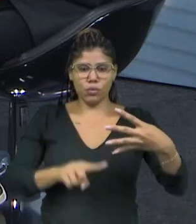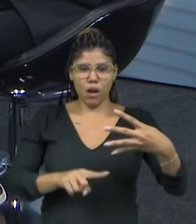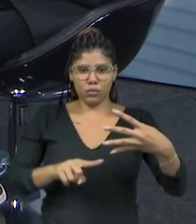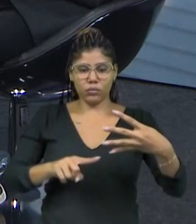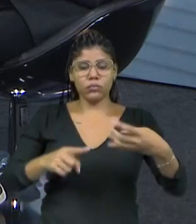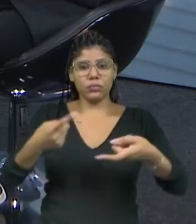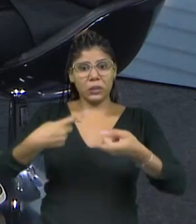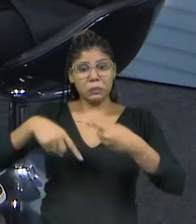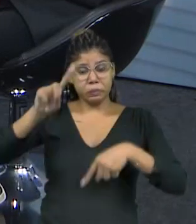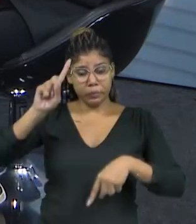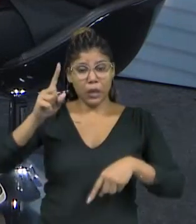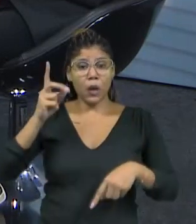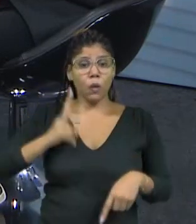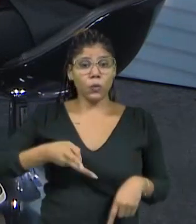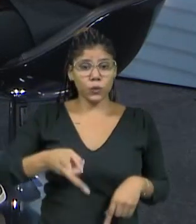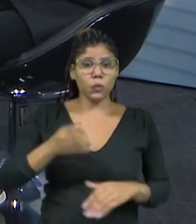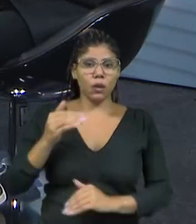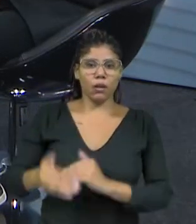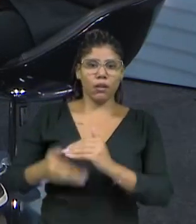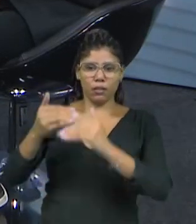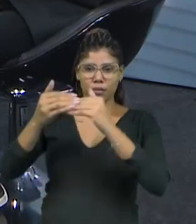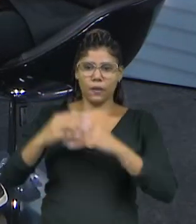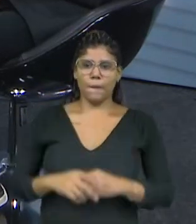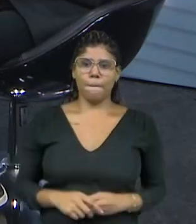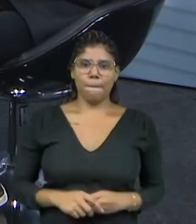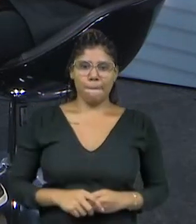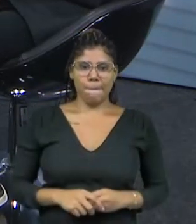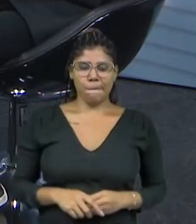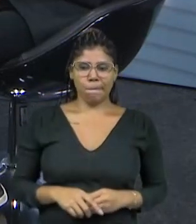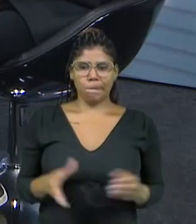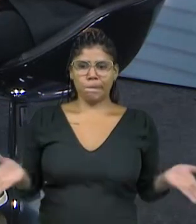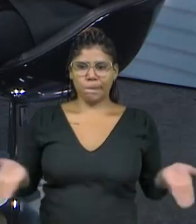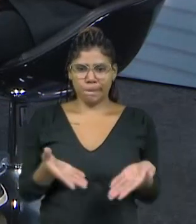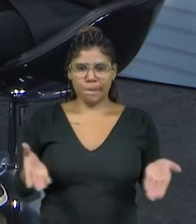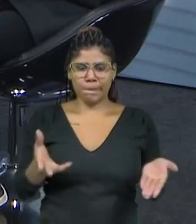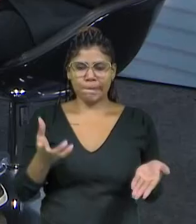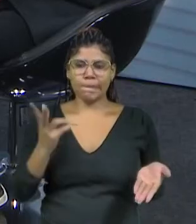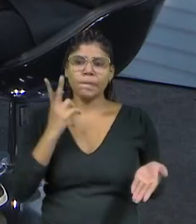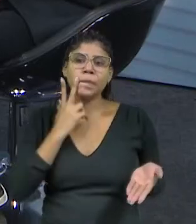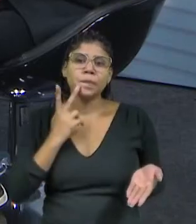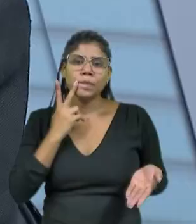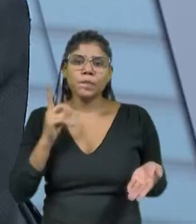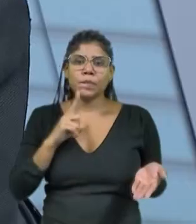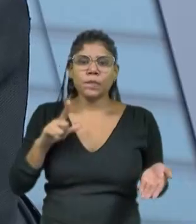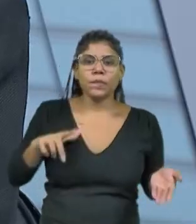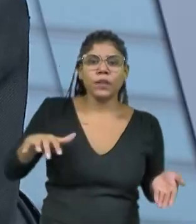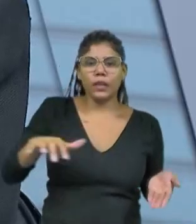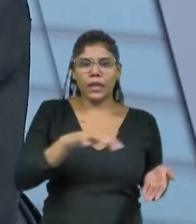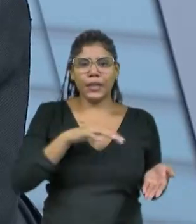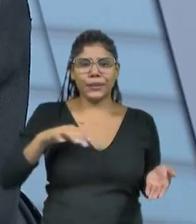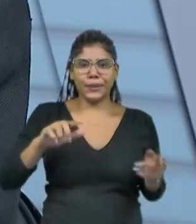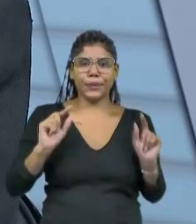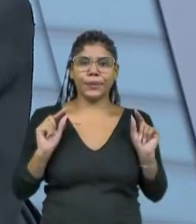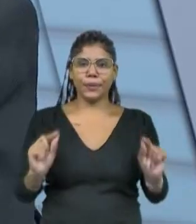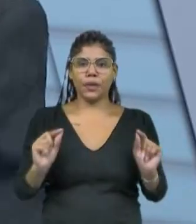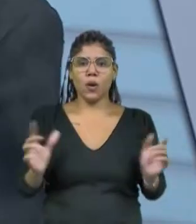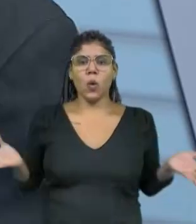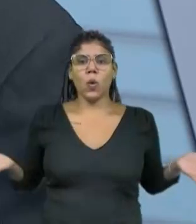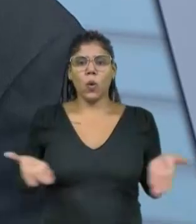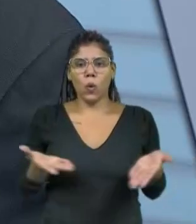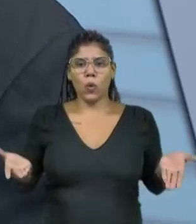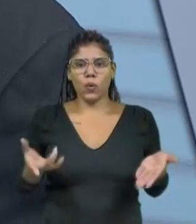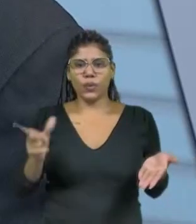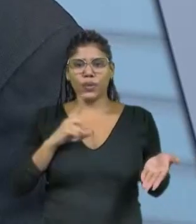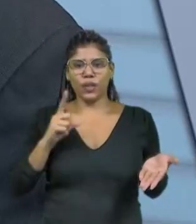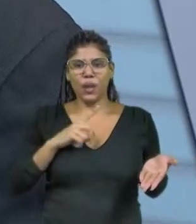E isso continua crescendo. Então, isso já nós mostra... temos hoje aqui no Ceará uma região que hoje tem